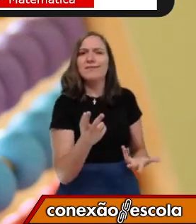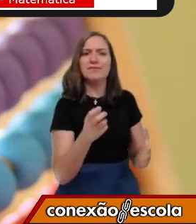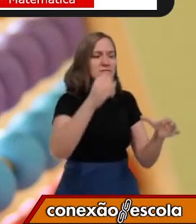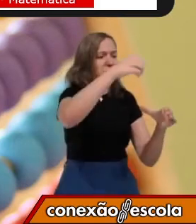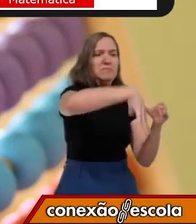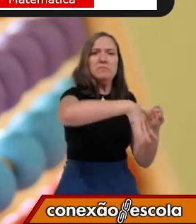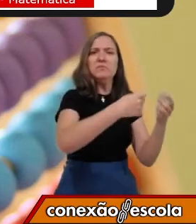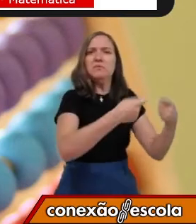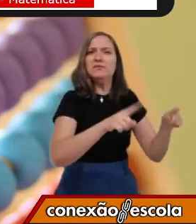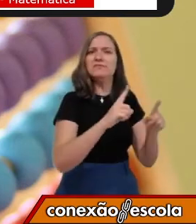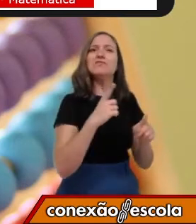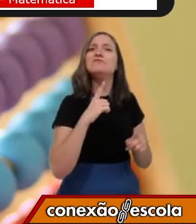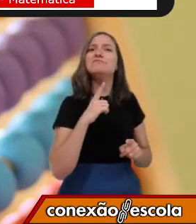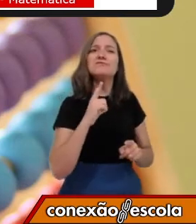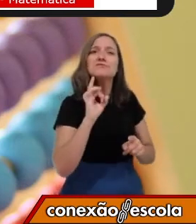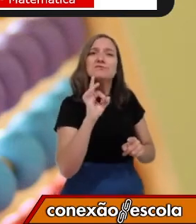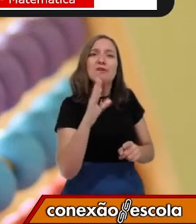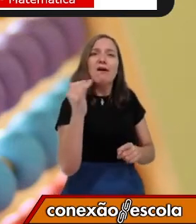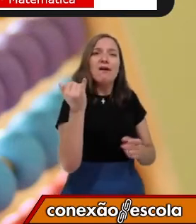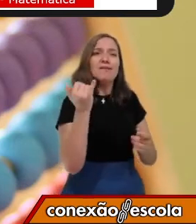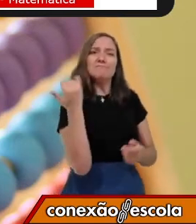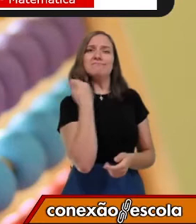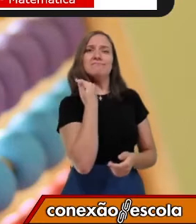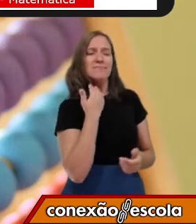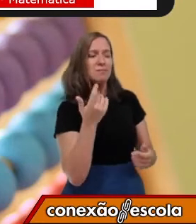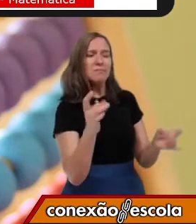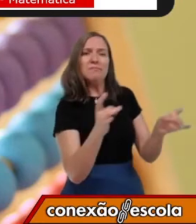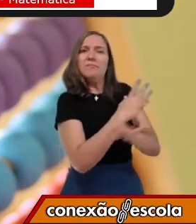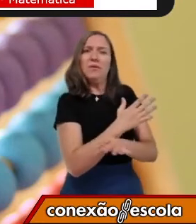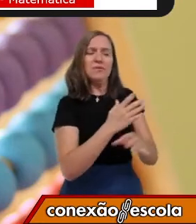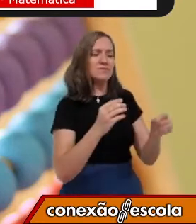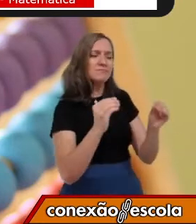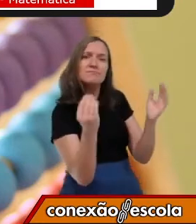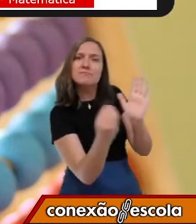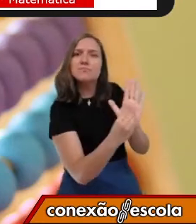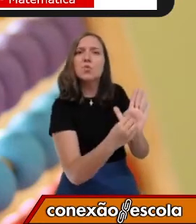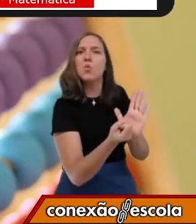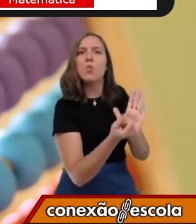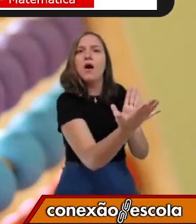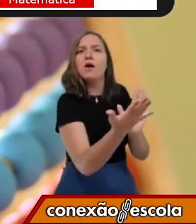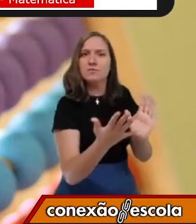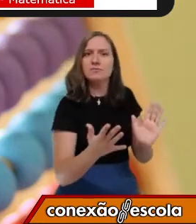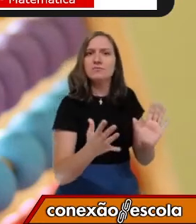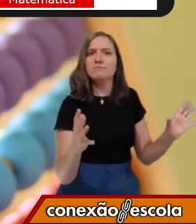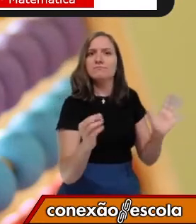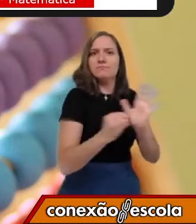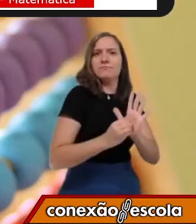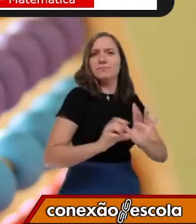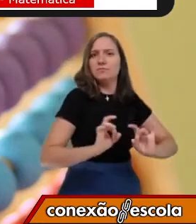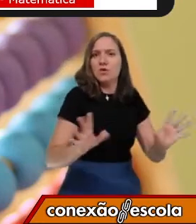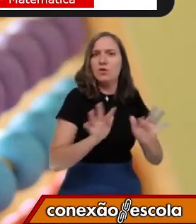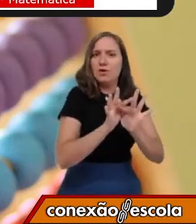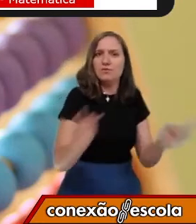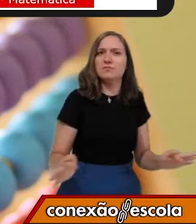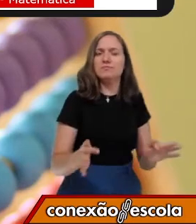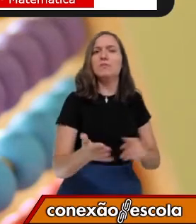saquinho. Simplesmente fazer registros de fora a quantidade que se tinha lá dentro. Não era necessário colocar nada lá dentro, simplesmente um